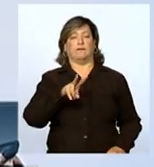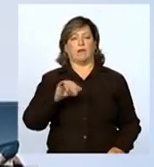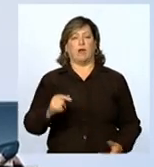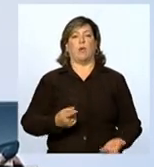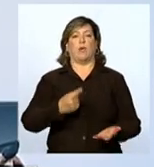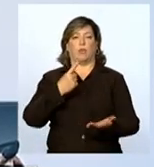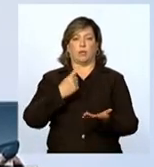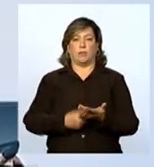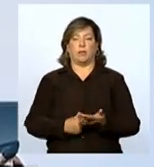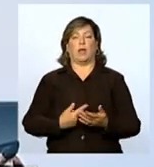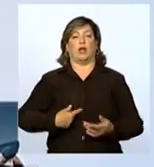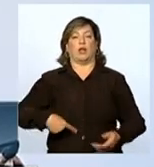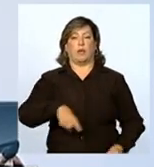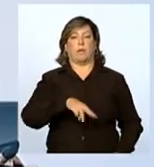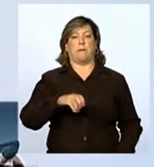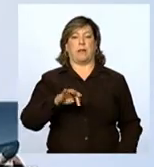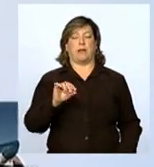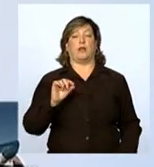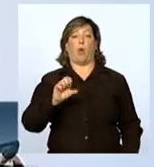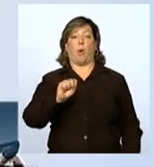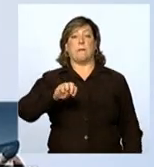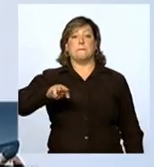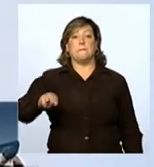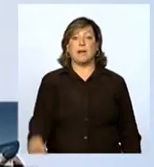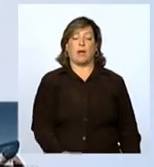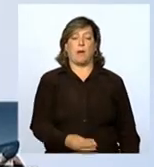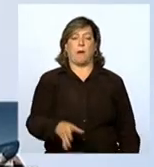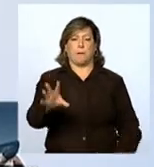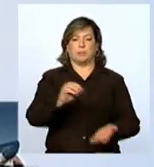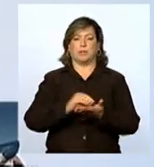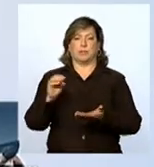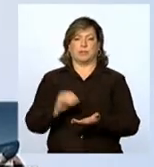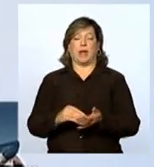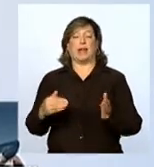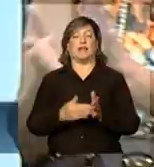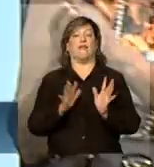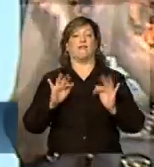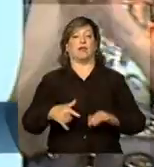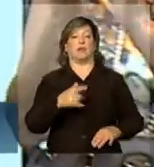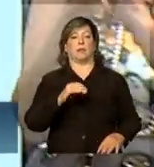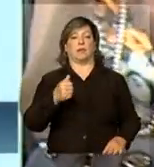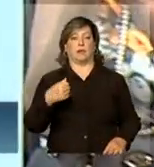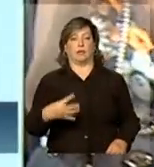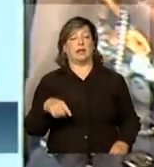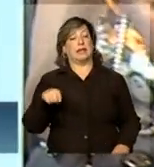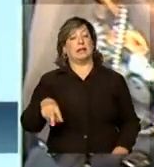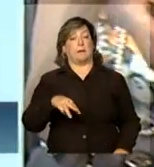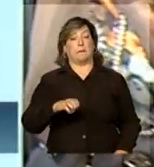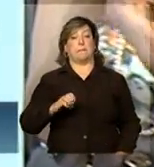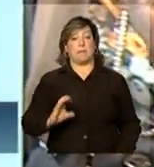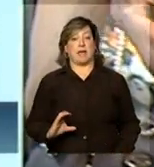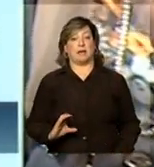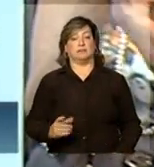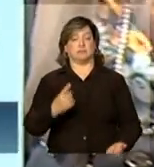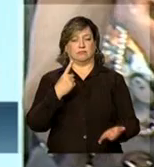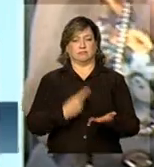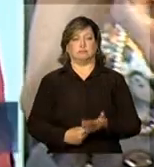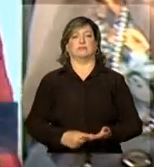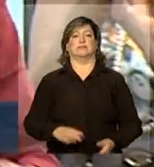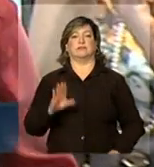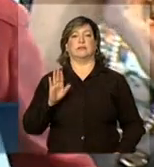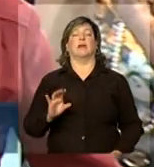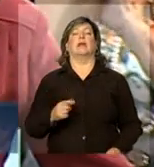cumprir a nossa meta de 8 milhões de matrículas até final de 2014. Esse é um compromisso do Ministério da Educação e,